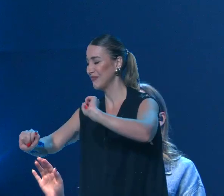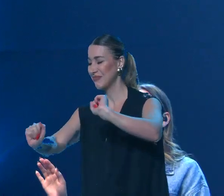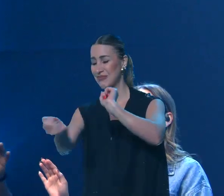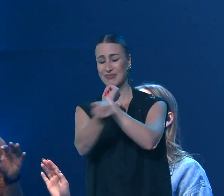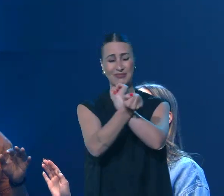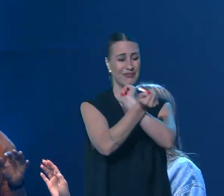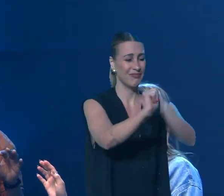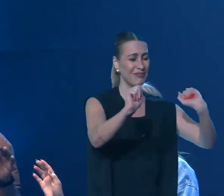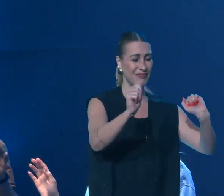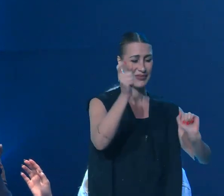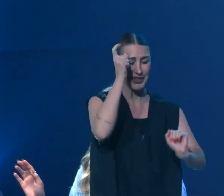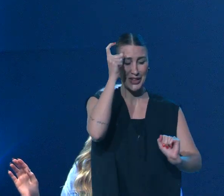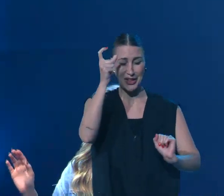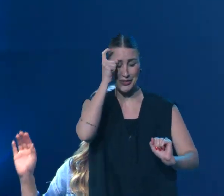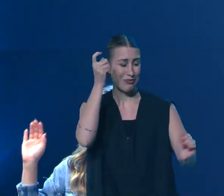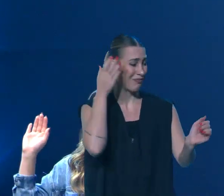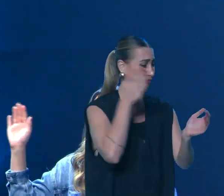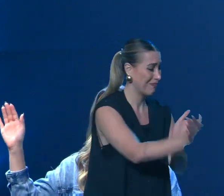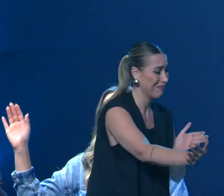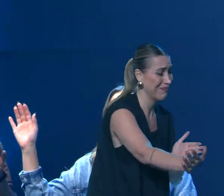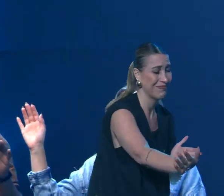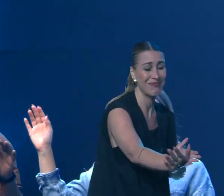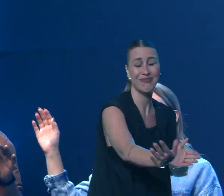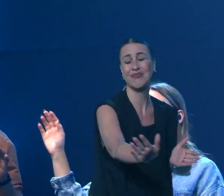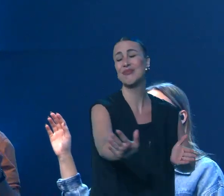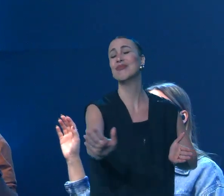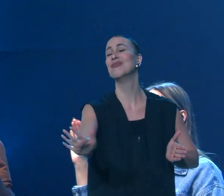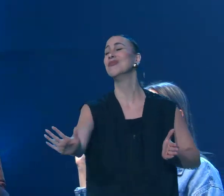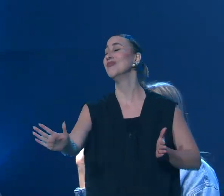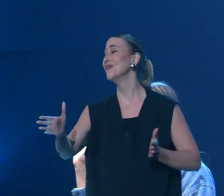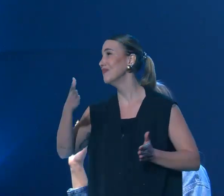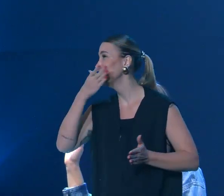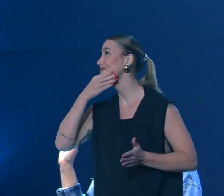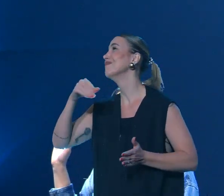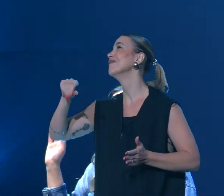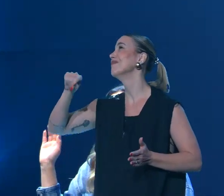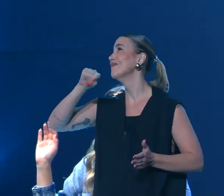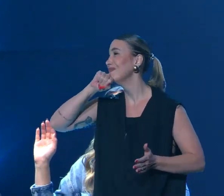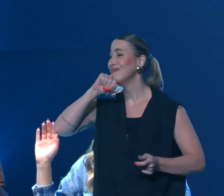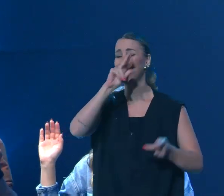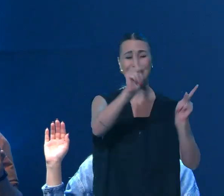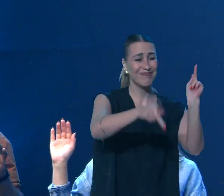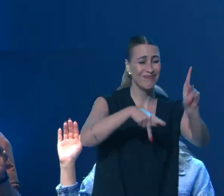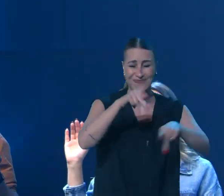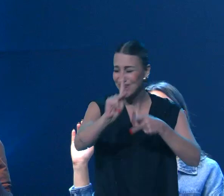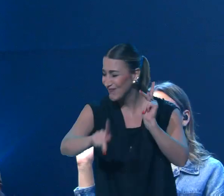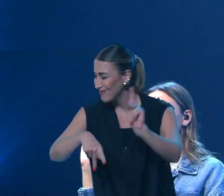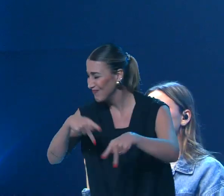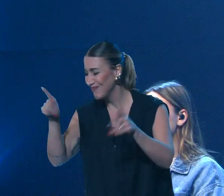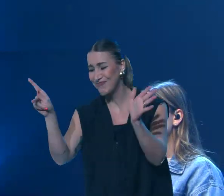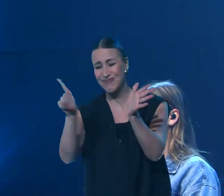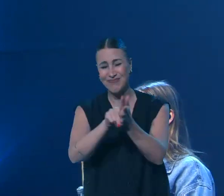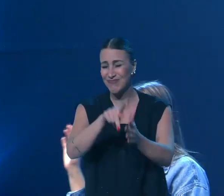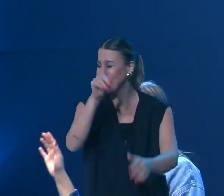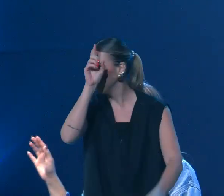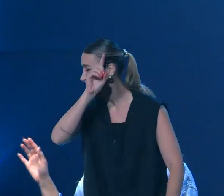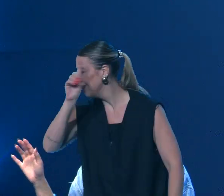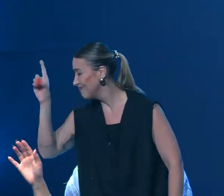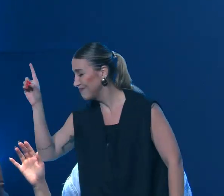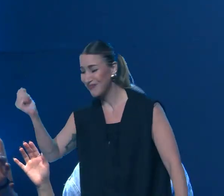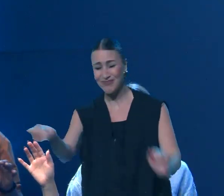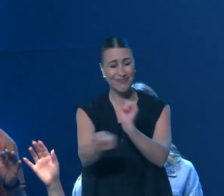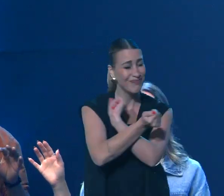O inimigo saindo em retirada, Pai. O povo de Deus não vai mais ser escravo, Pai.